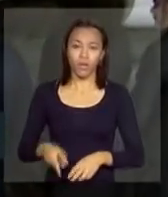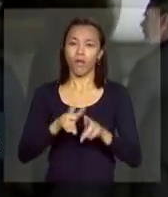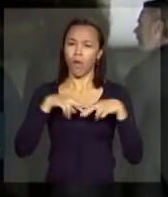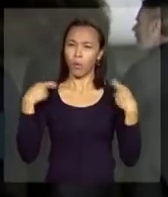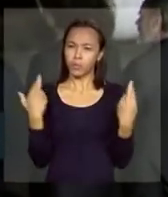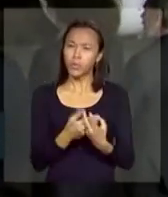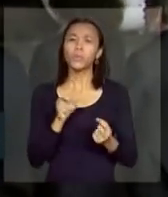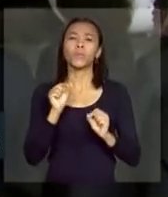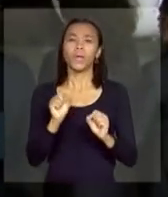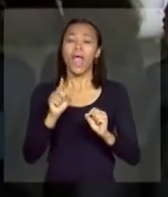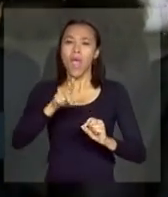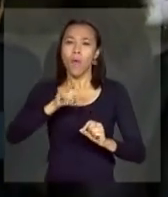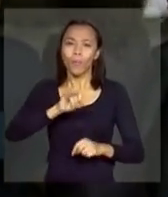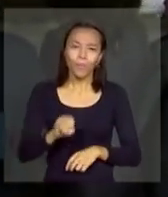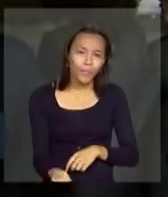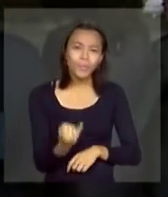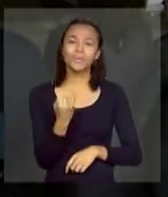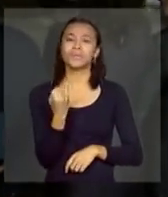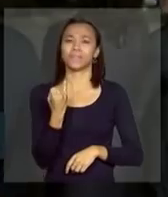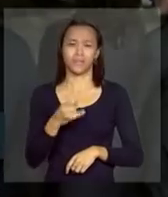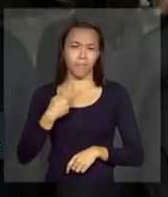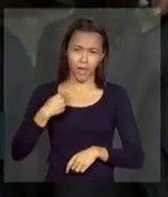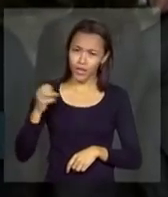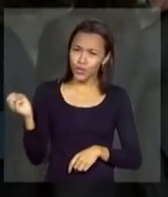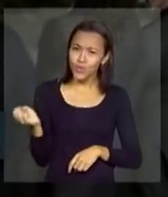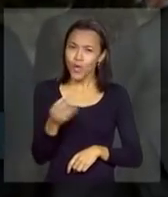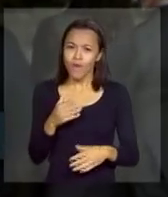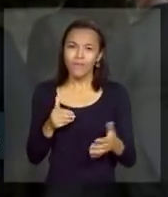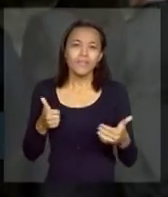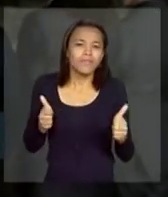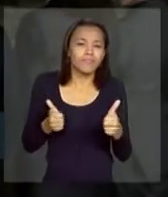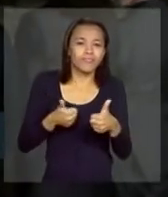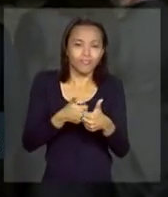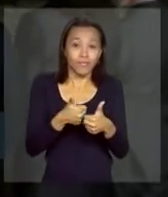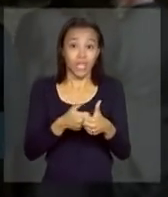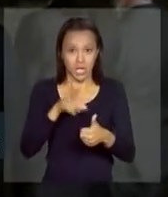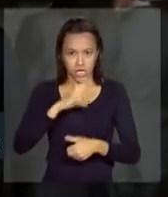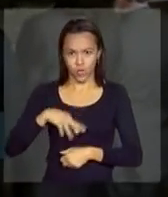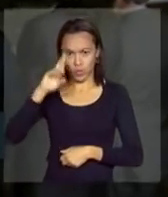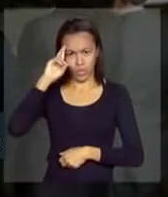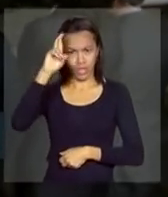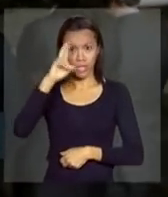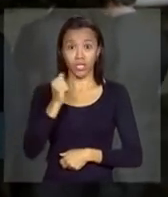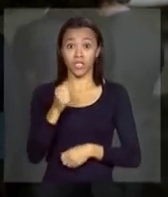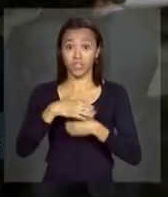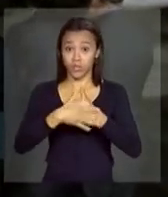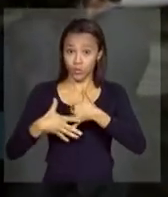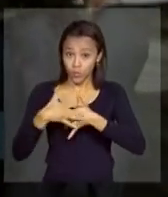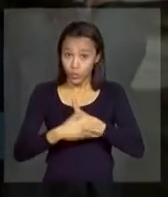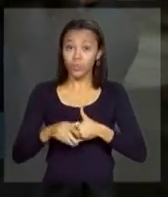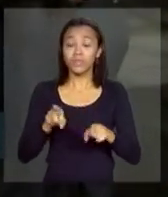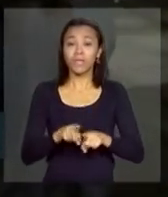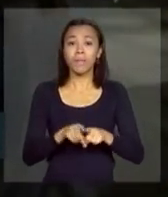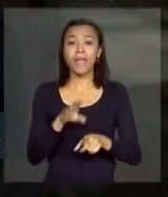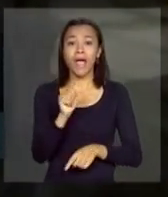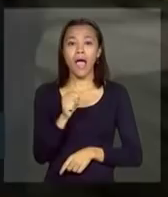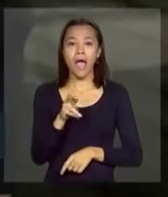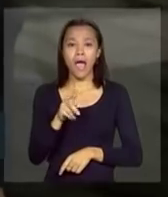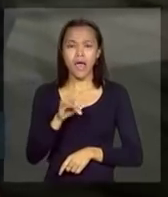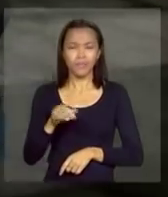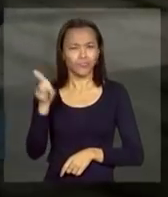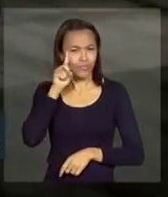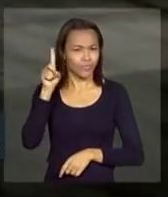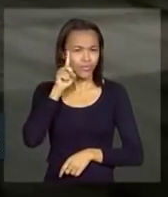reunião representa uma oportunidade para nova aproximação entre os líderes sul-americanos e árabes. Durante todo o